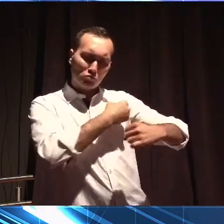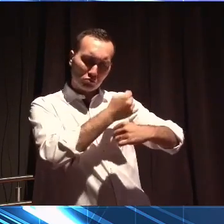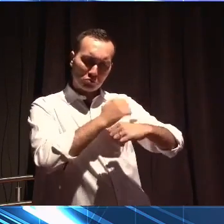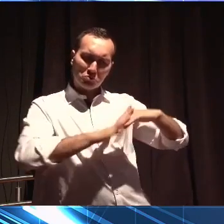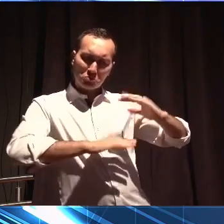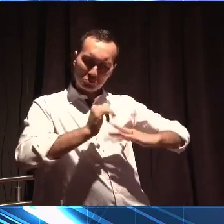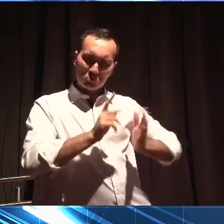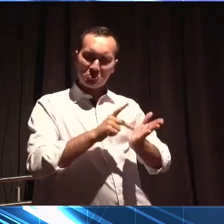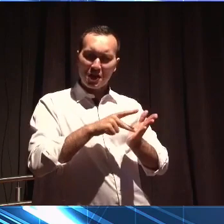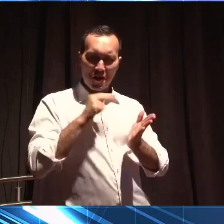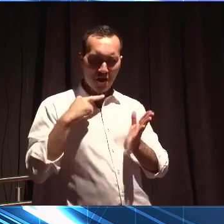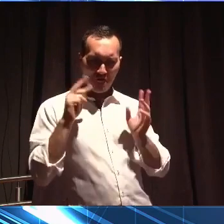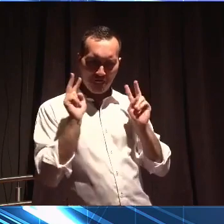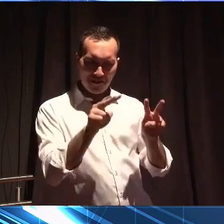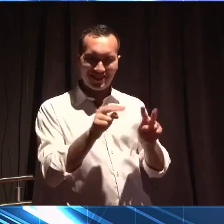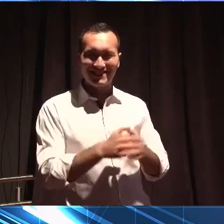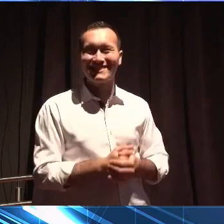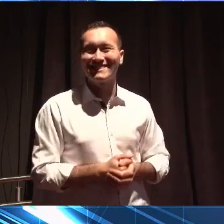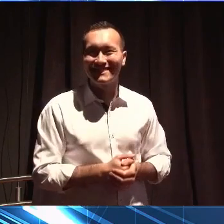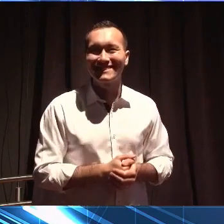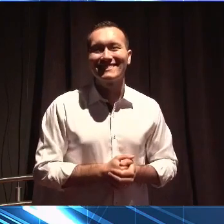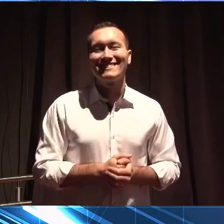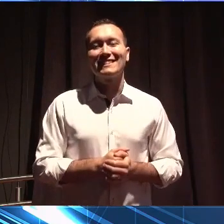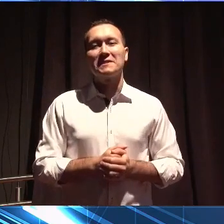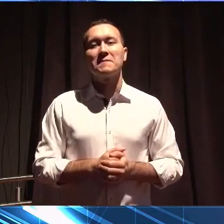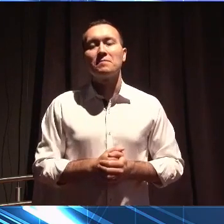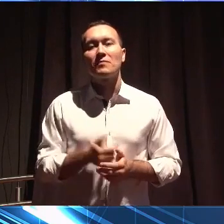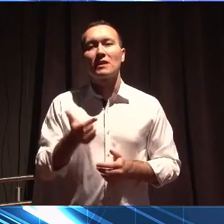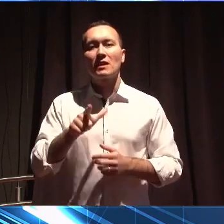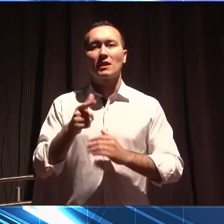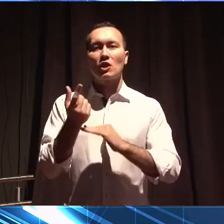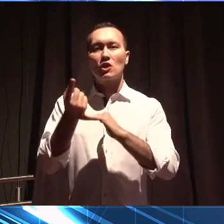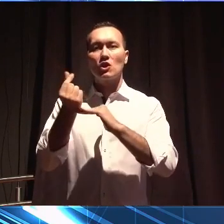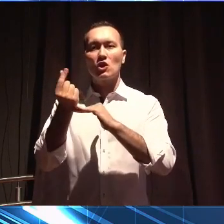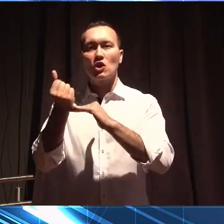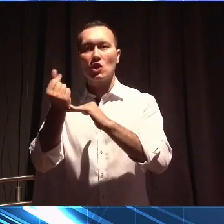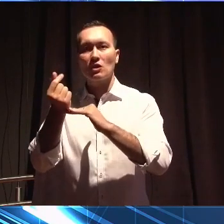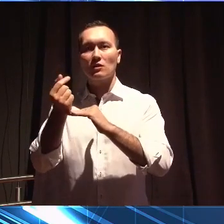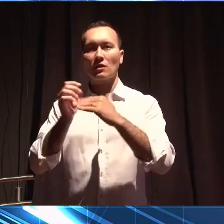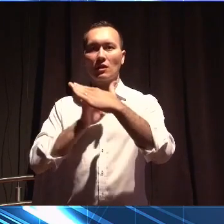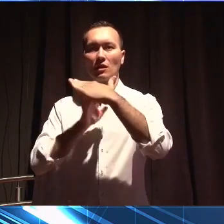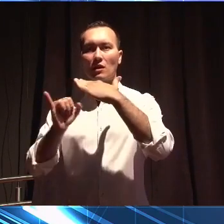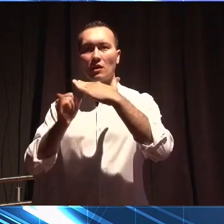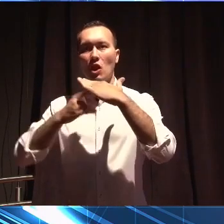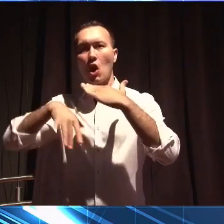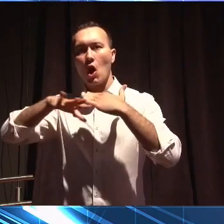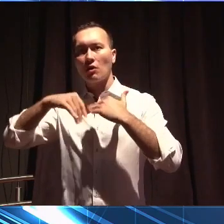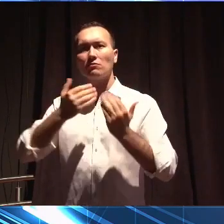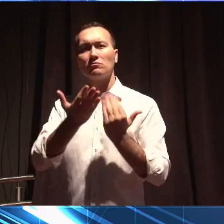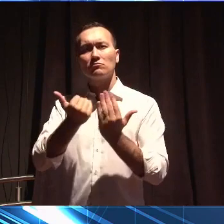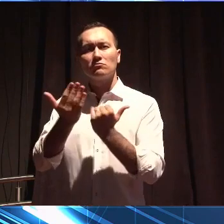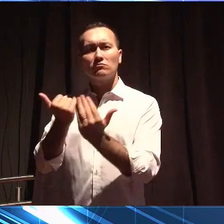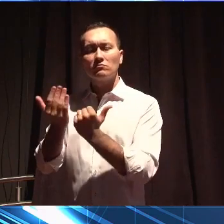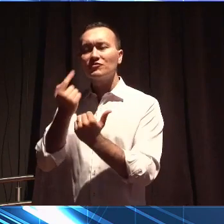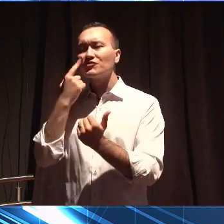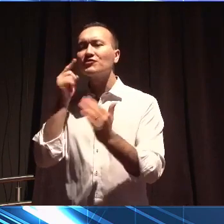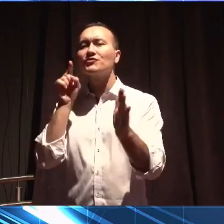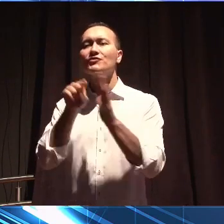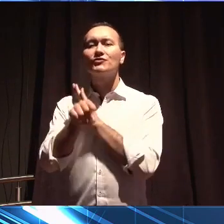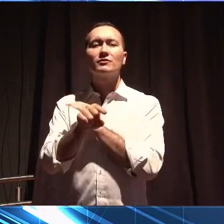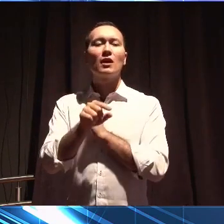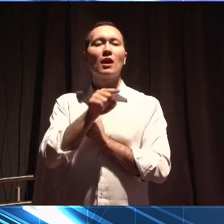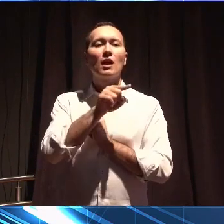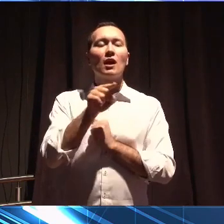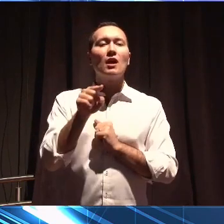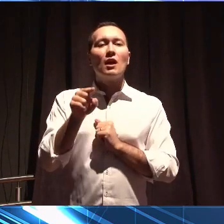ele. E falando um pouquinho aqui de FinOps, até para a gente conhecer um pouco do público que está aqui presencialmente, quem aqui já